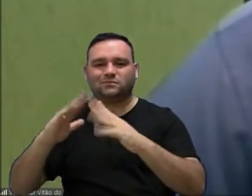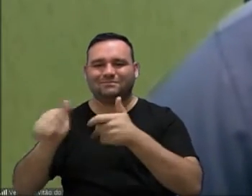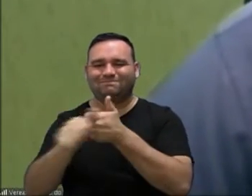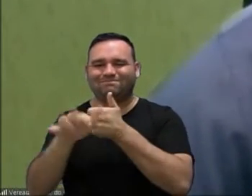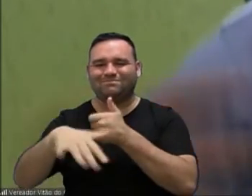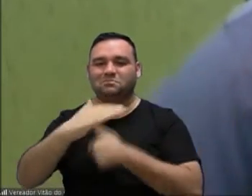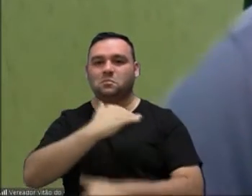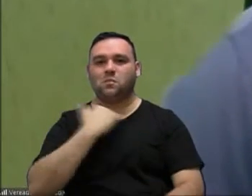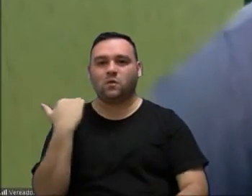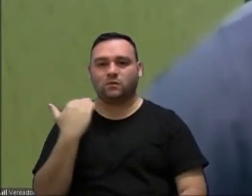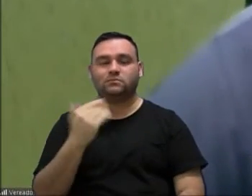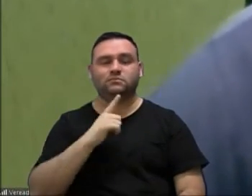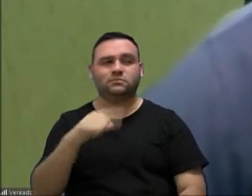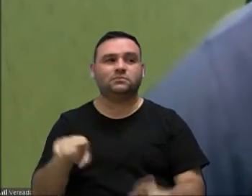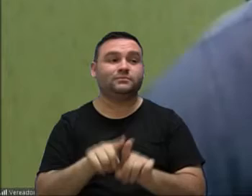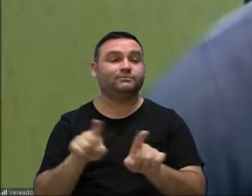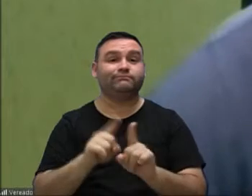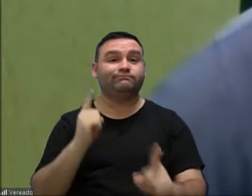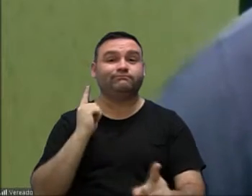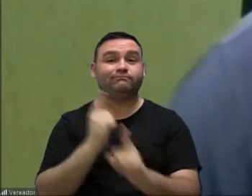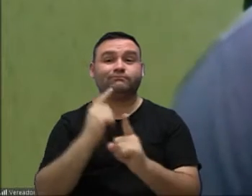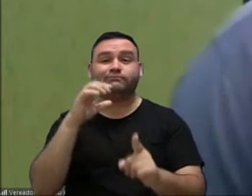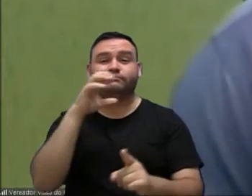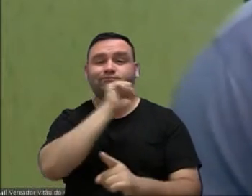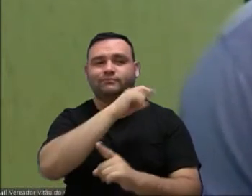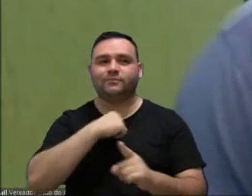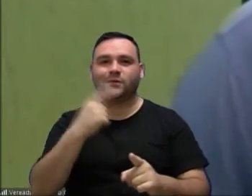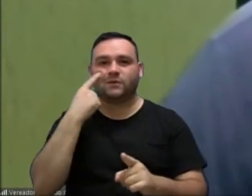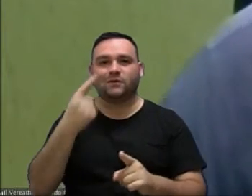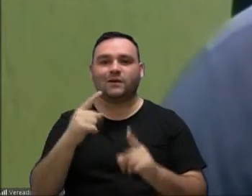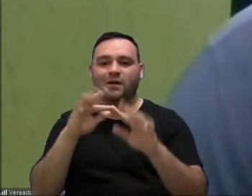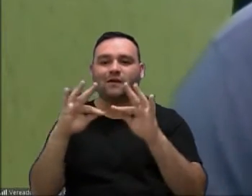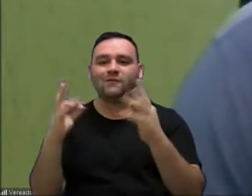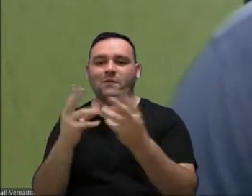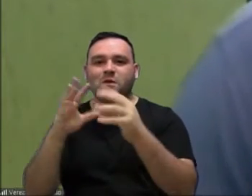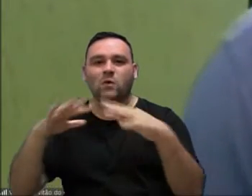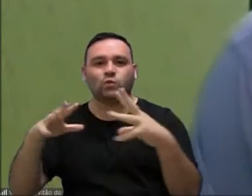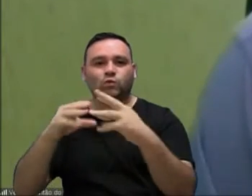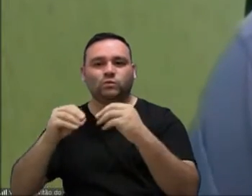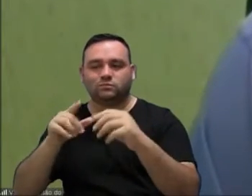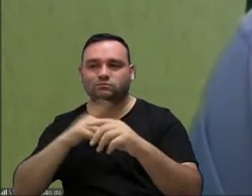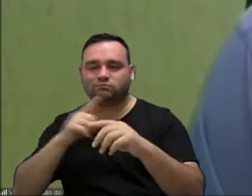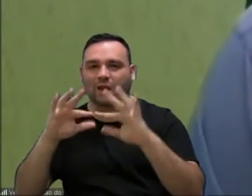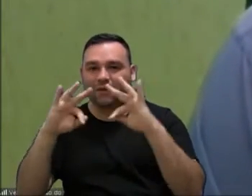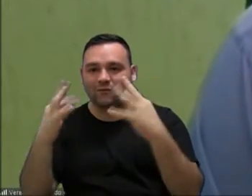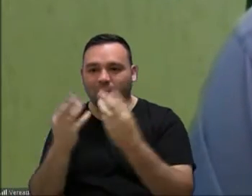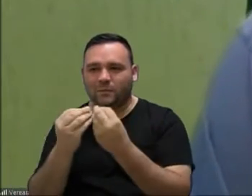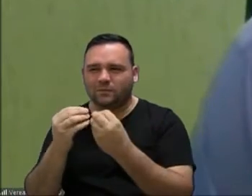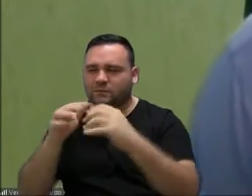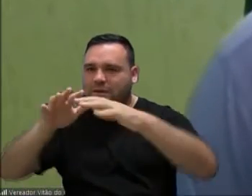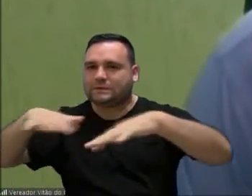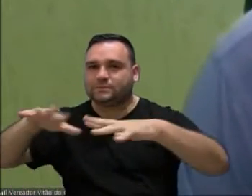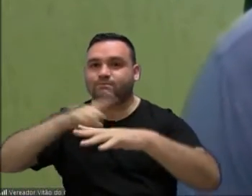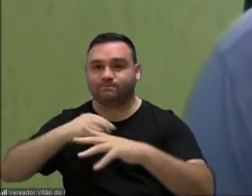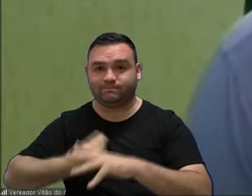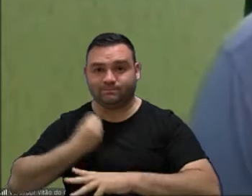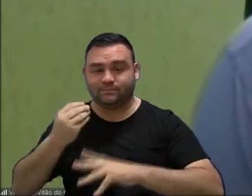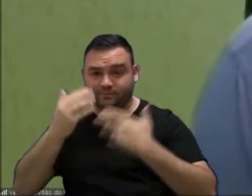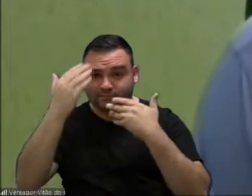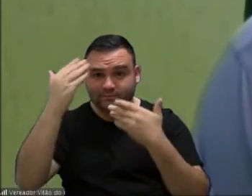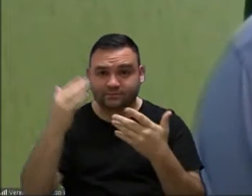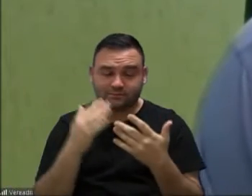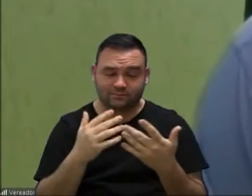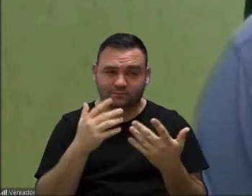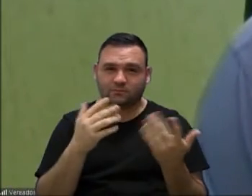aí a desencontrou por alguns segundos, mas eu vi seus familiares lá também. Muito obrigado, Vanderlei,